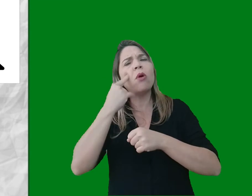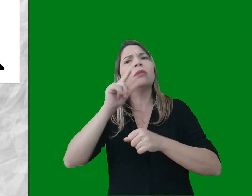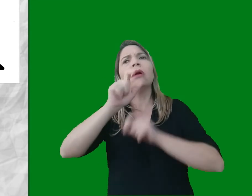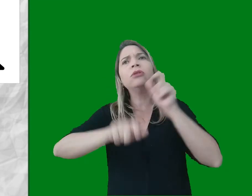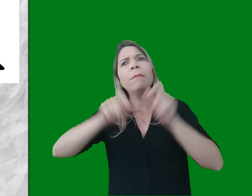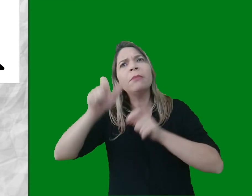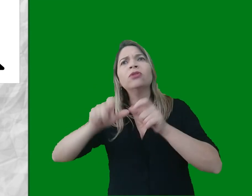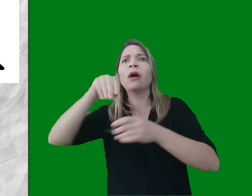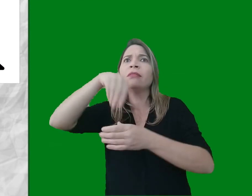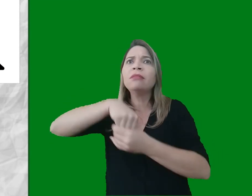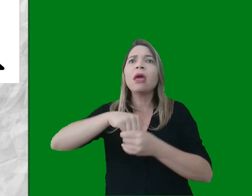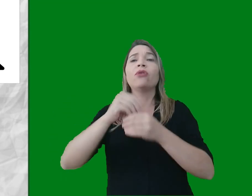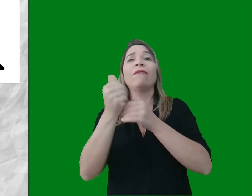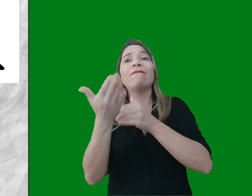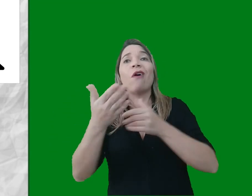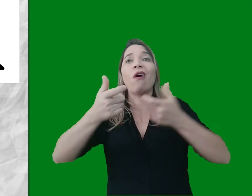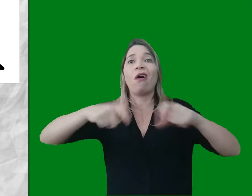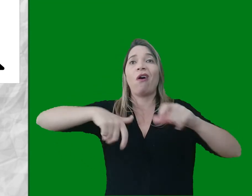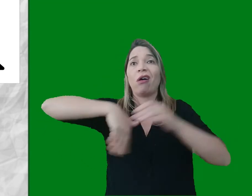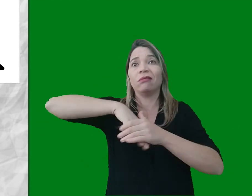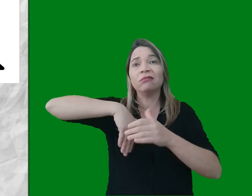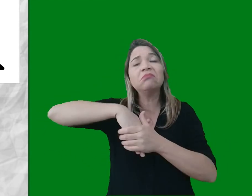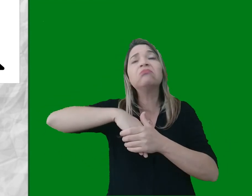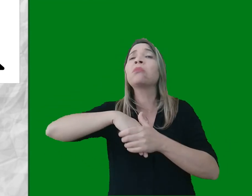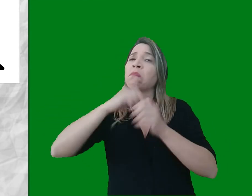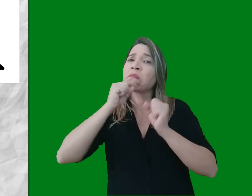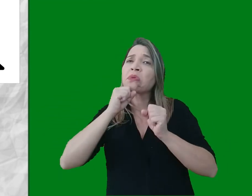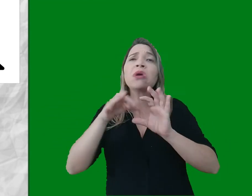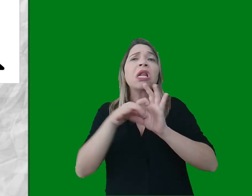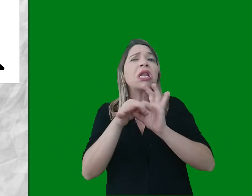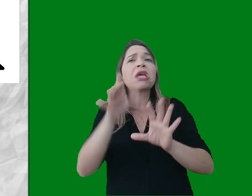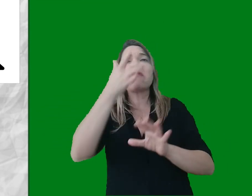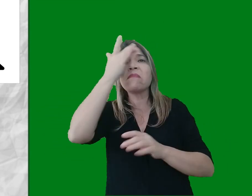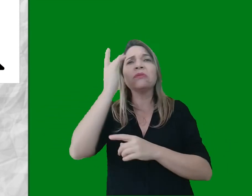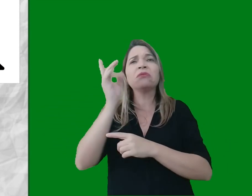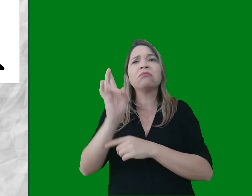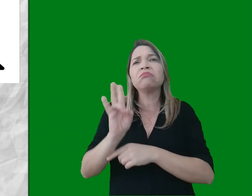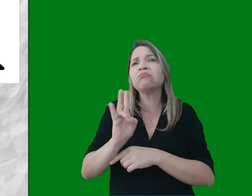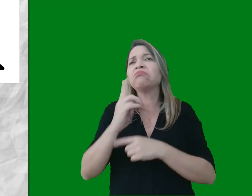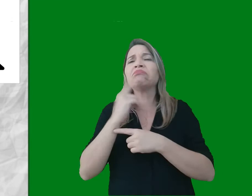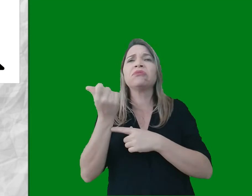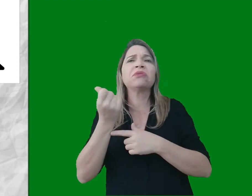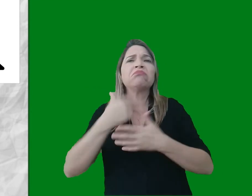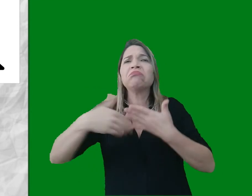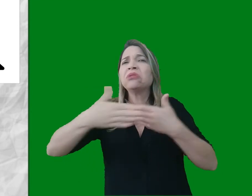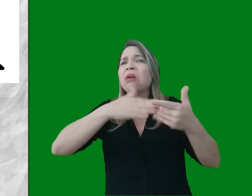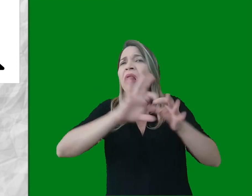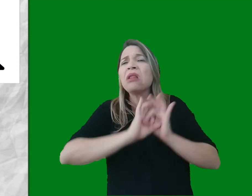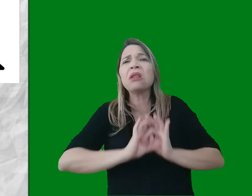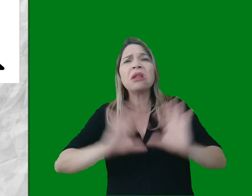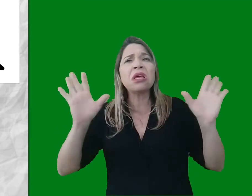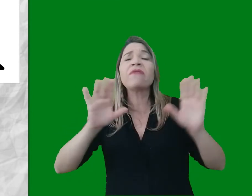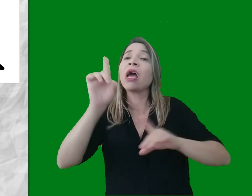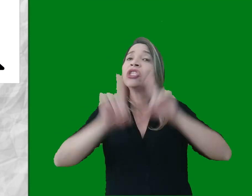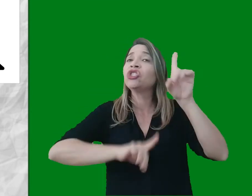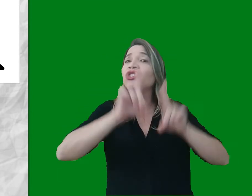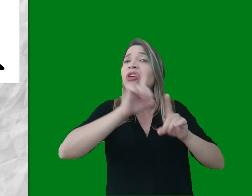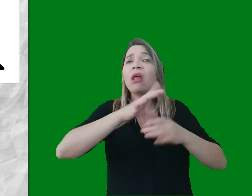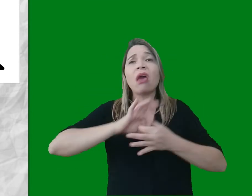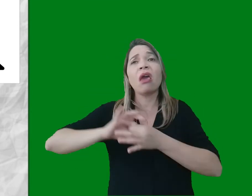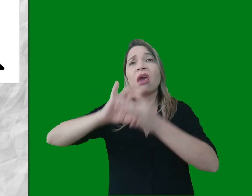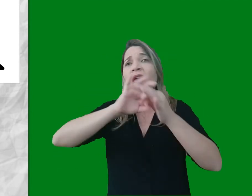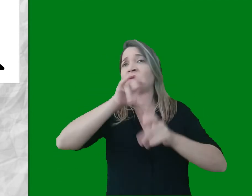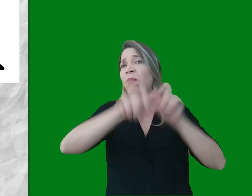e fora de campo, os processos que a disseminam e reforçam, tornando complexa a exerção dos direitos dos que não se enquadram nos